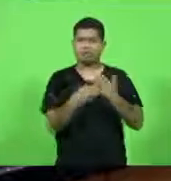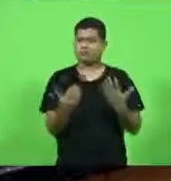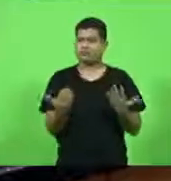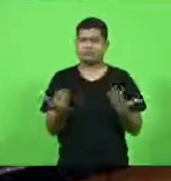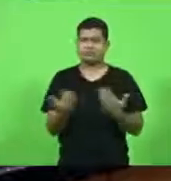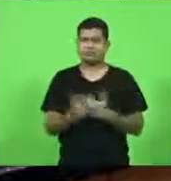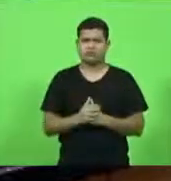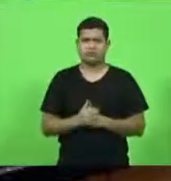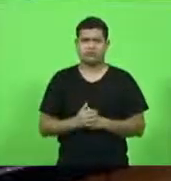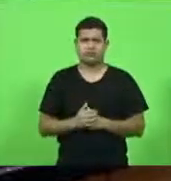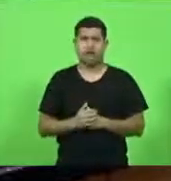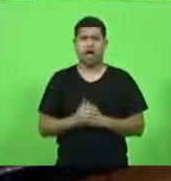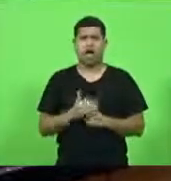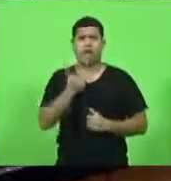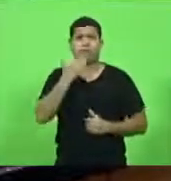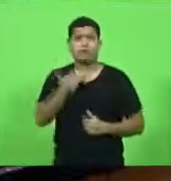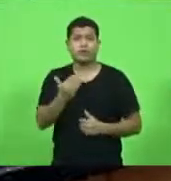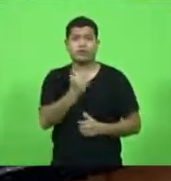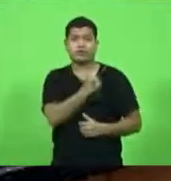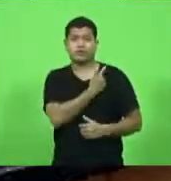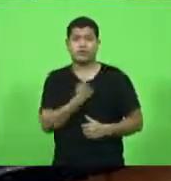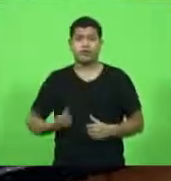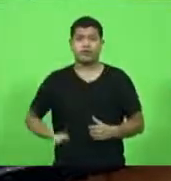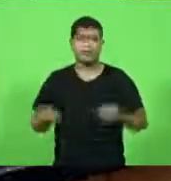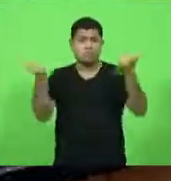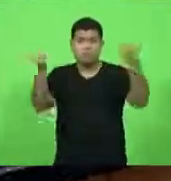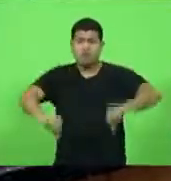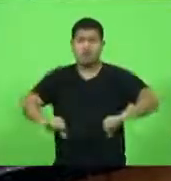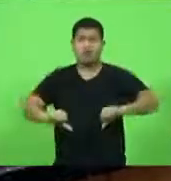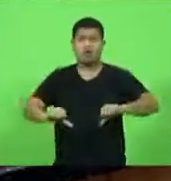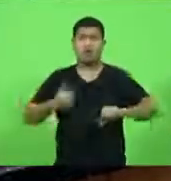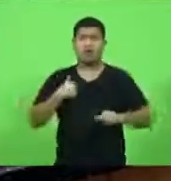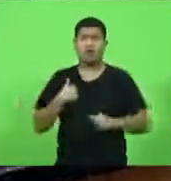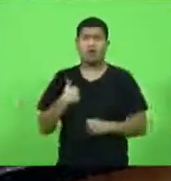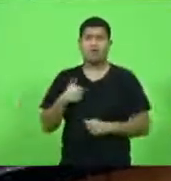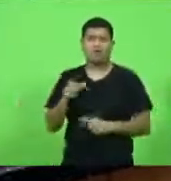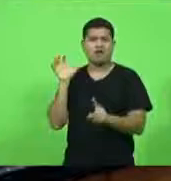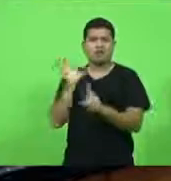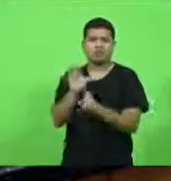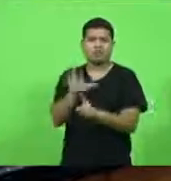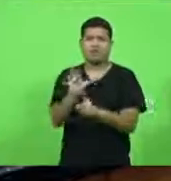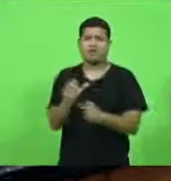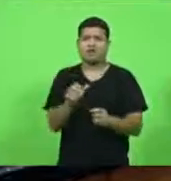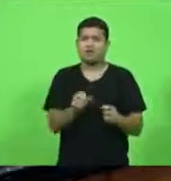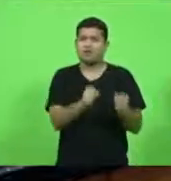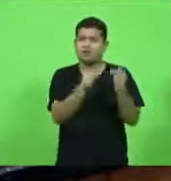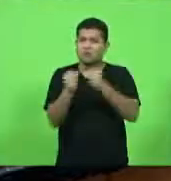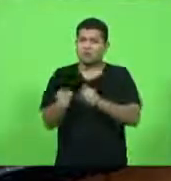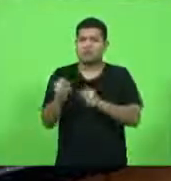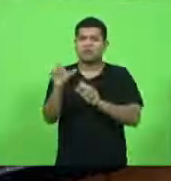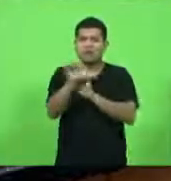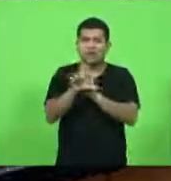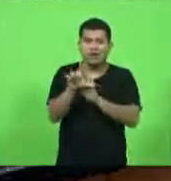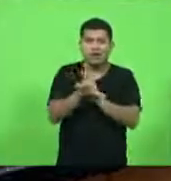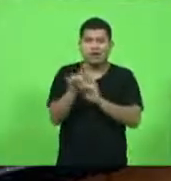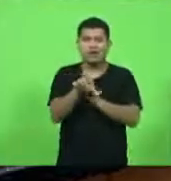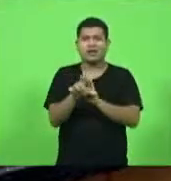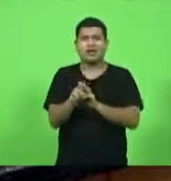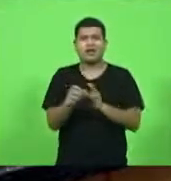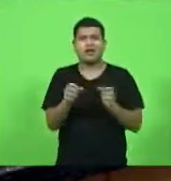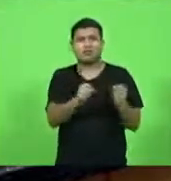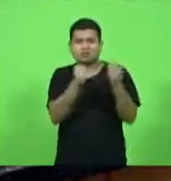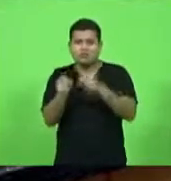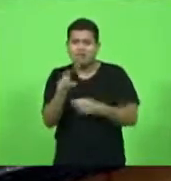Ah, essa emenda aí é pedido do governo, pior ainda. Aí falam da influência do Legislativo e do Executivo dentro da casa e fazem o